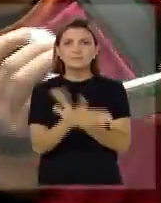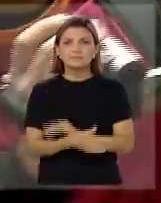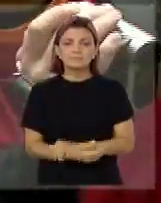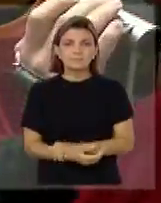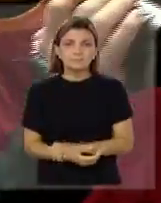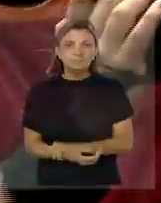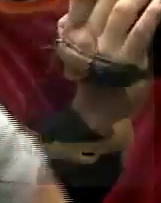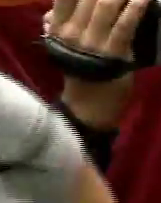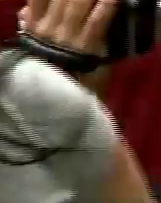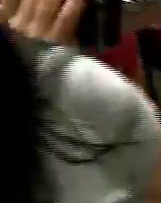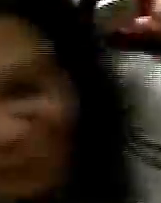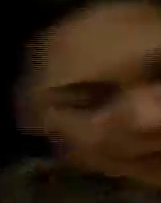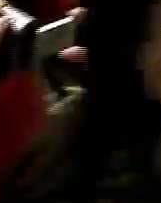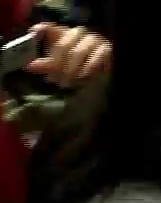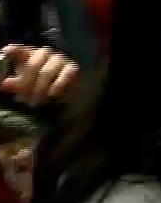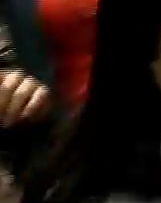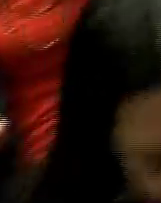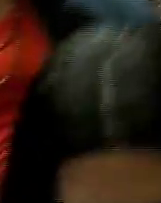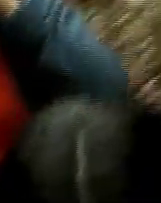eu quero fazer umas olha, imagens. Tá cheio de...